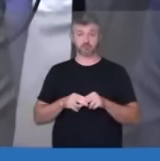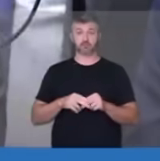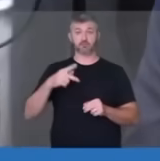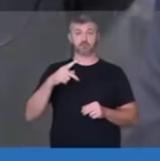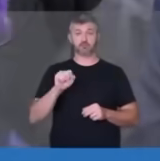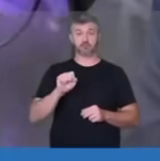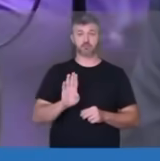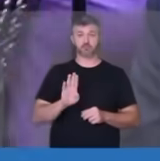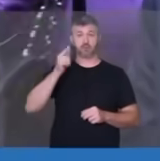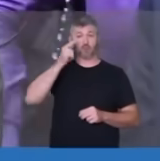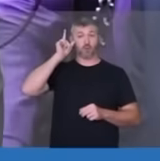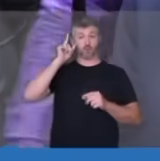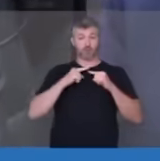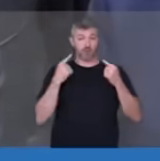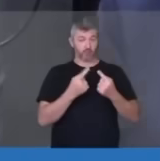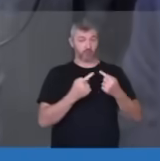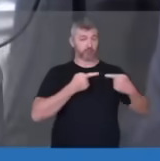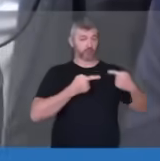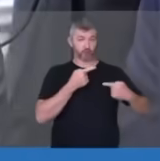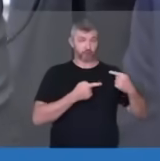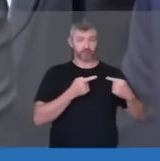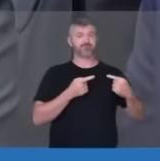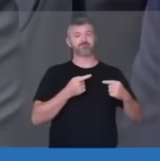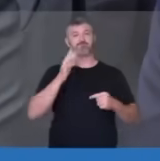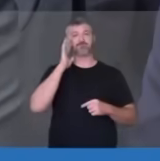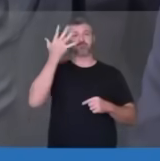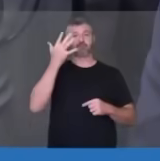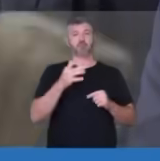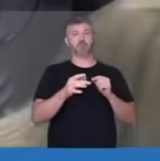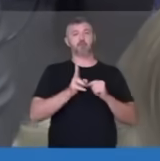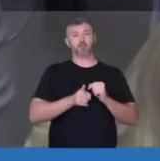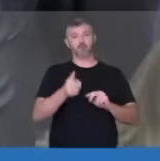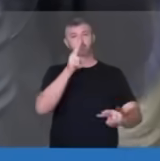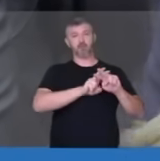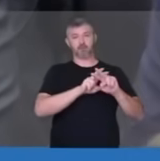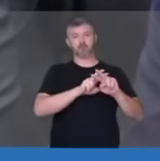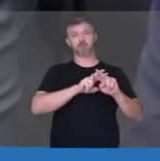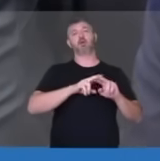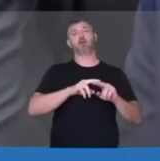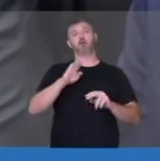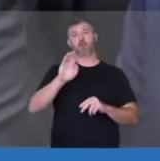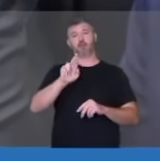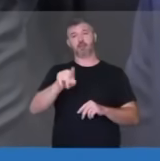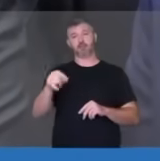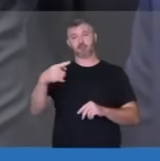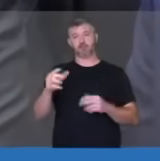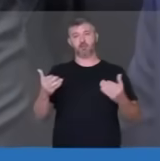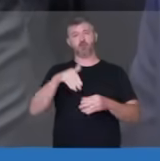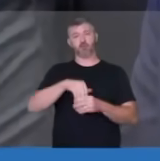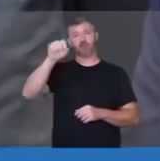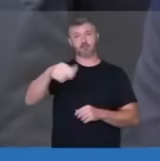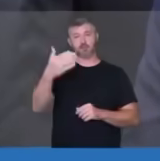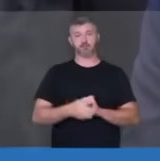PSB, ontem, numa reunião que fizemos, entendeu pela manutenção da prisão, votando sim,